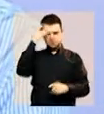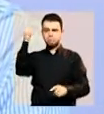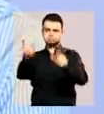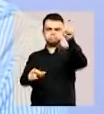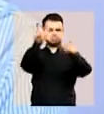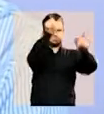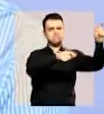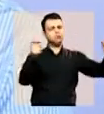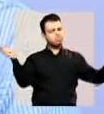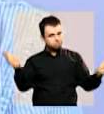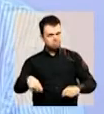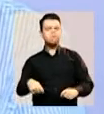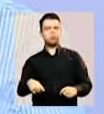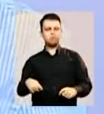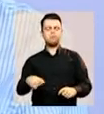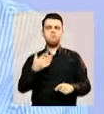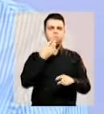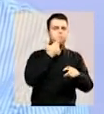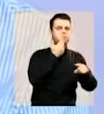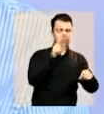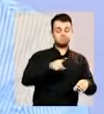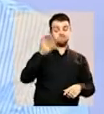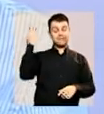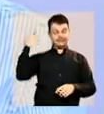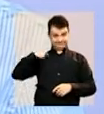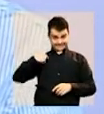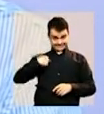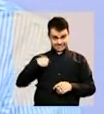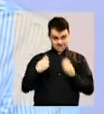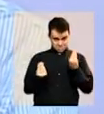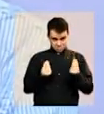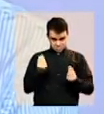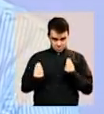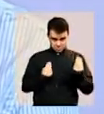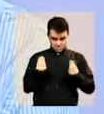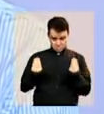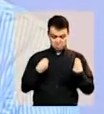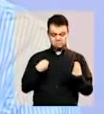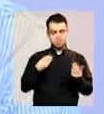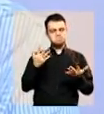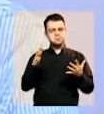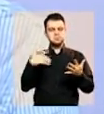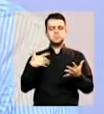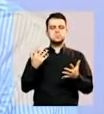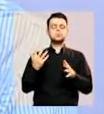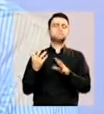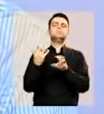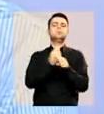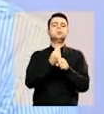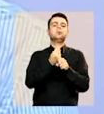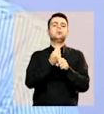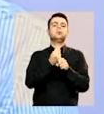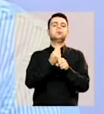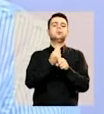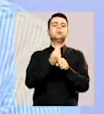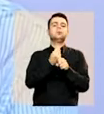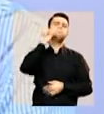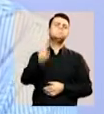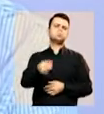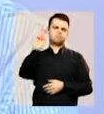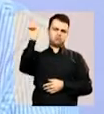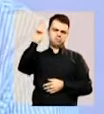poder fazer um intercâmbio. No meu caso, eu gastei em torno de R$5.000. R$5.000